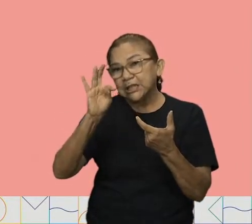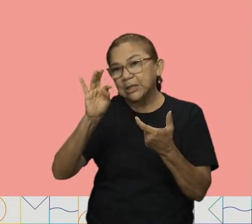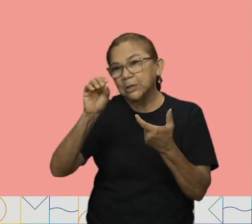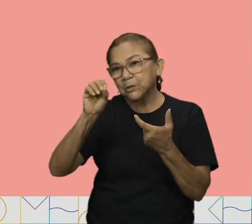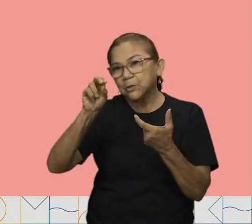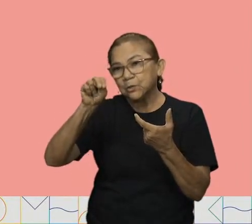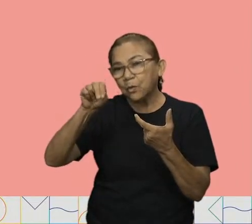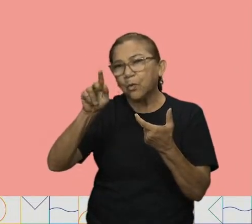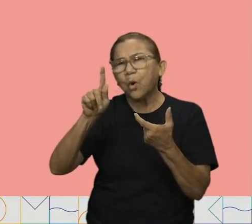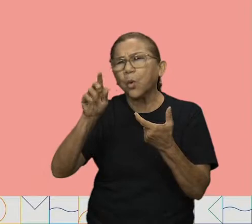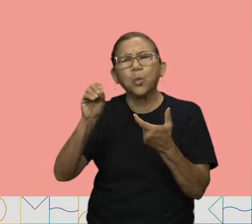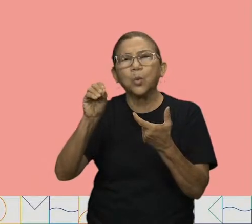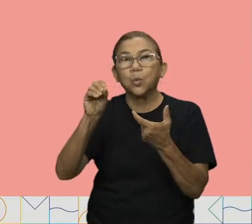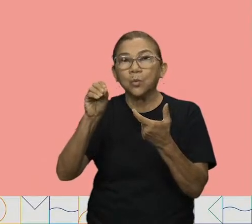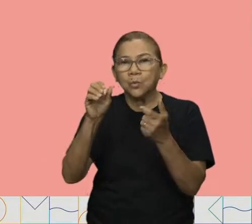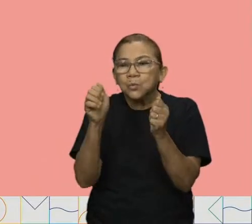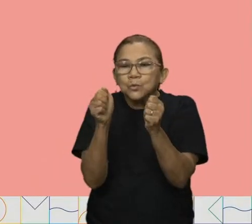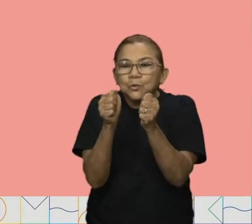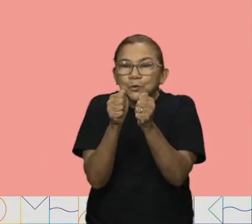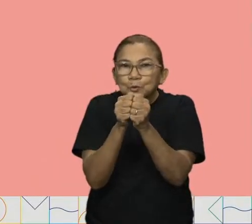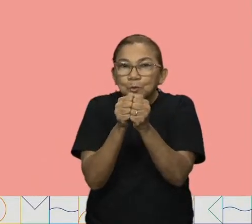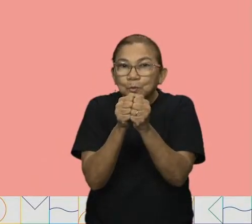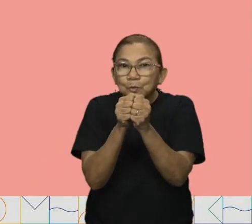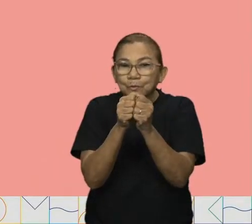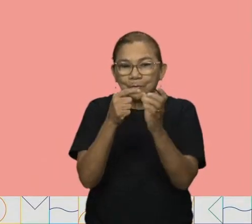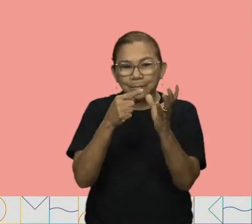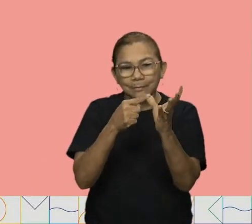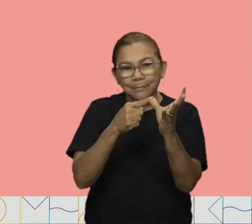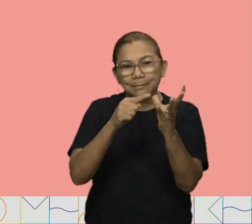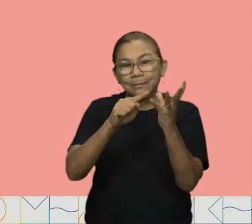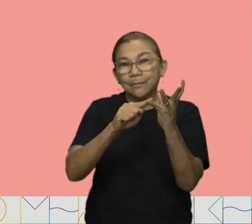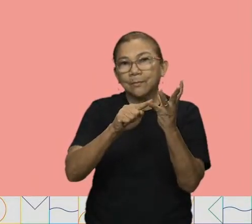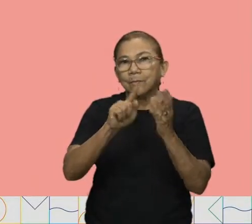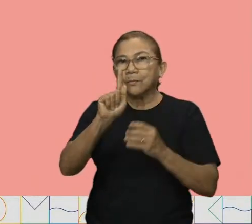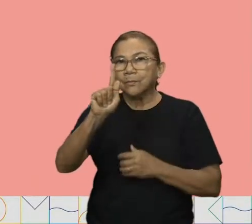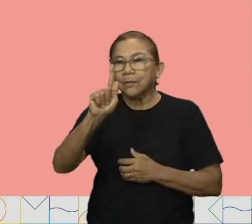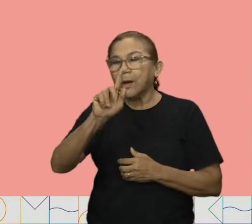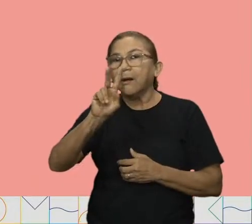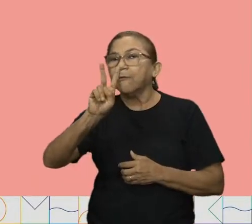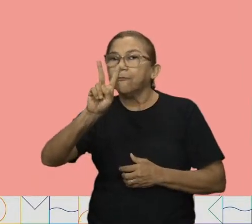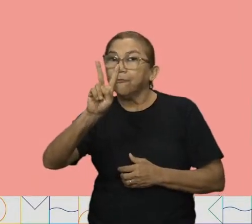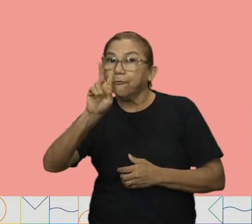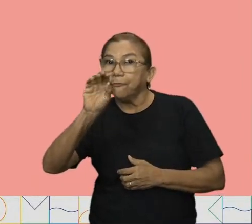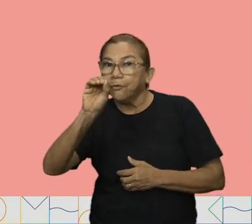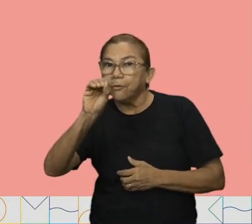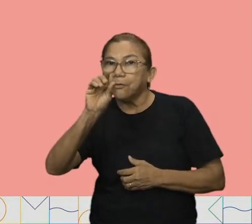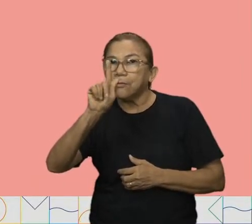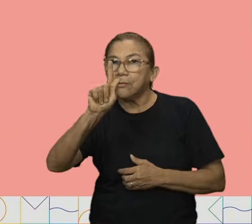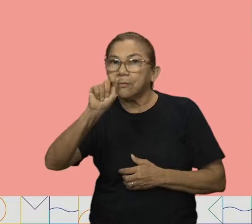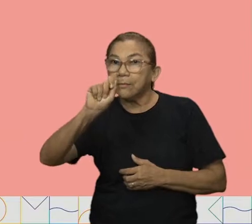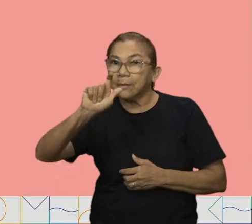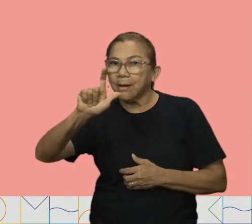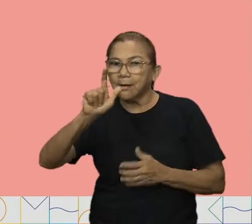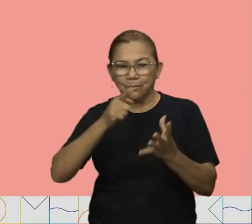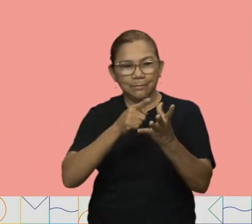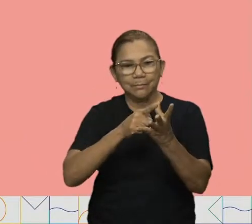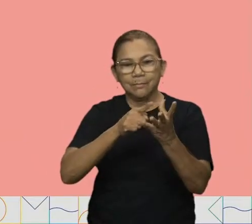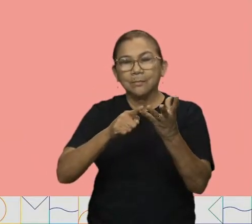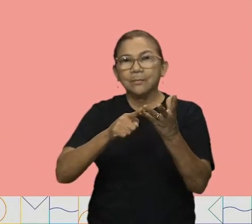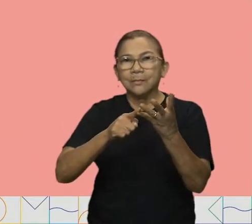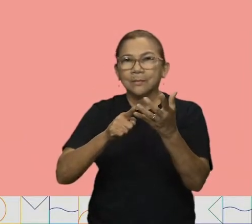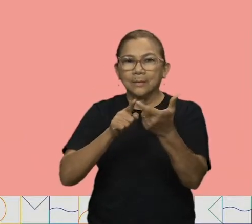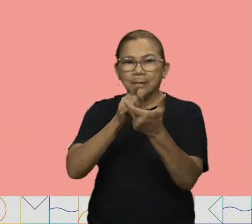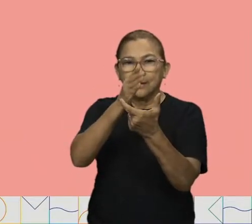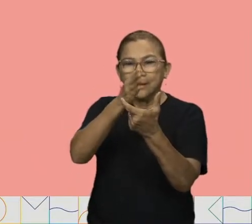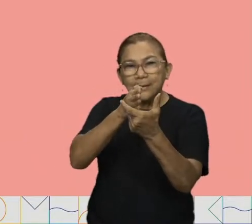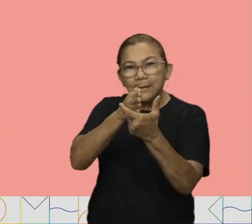que são ditongos? São aqueles encontros que duas vogais que permanecem na mesma sílaba quando separamos a